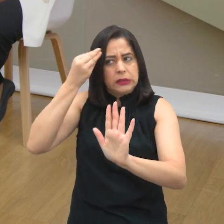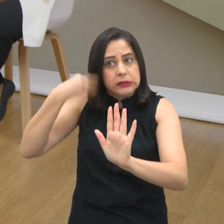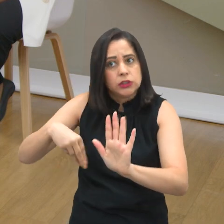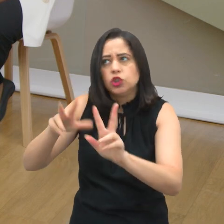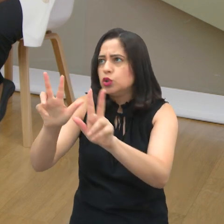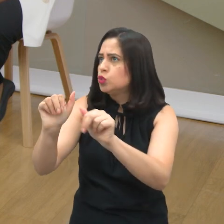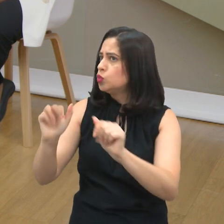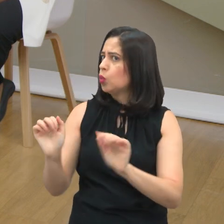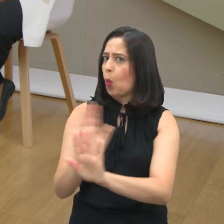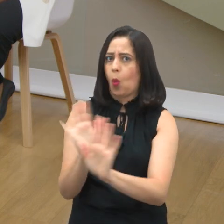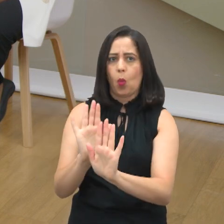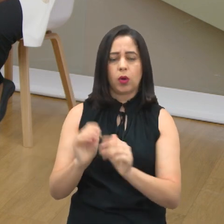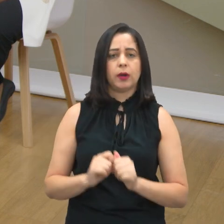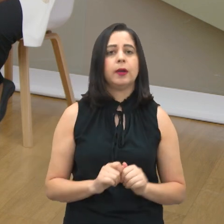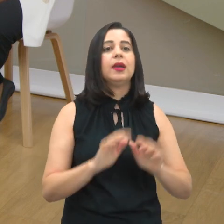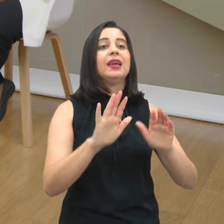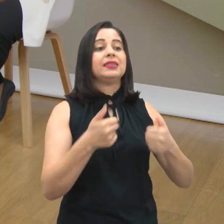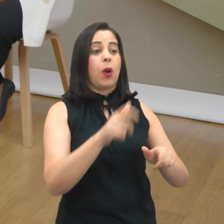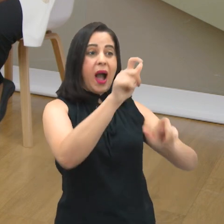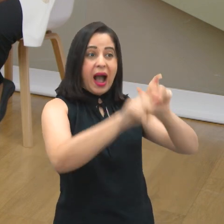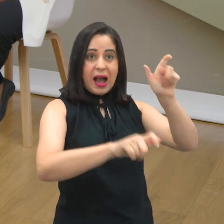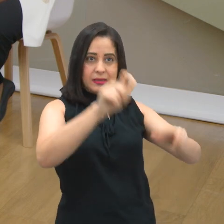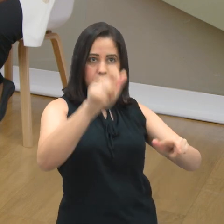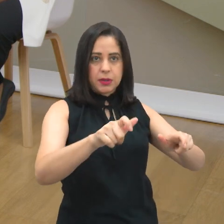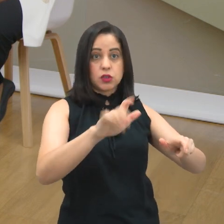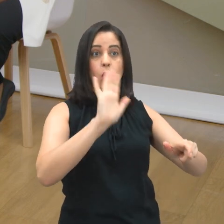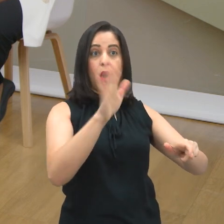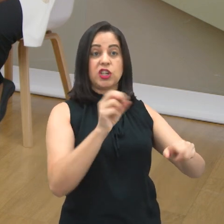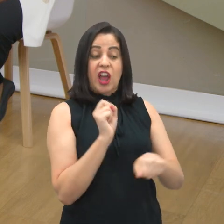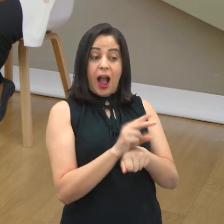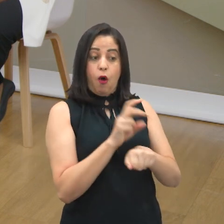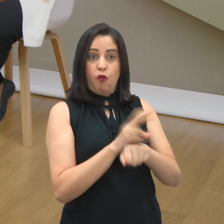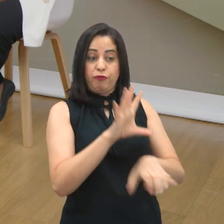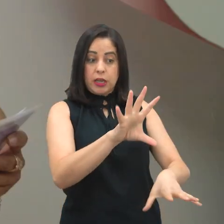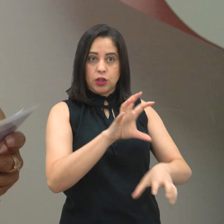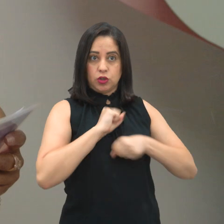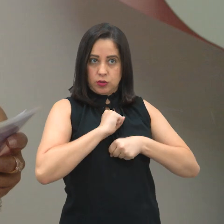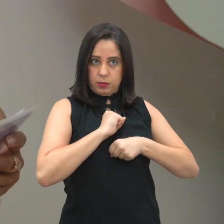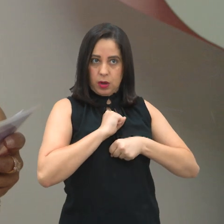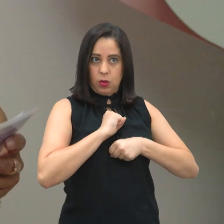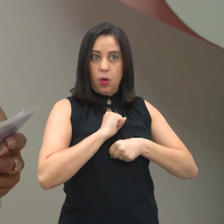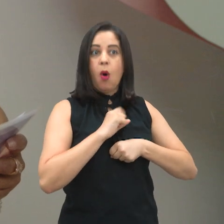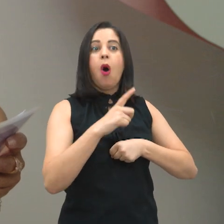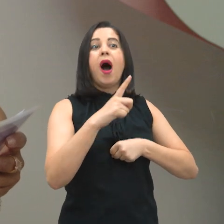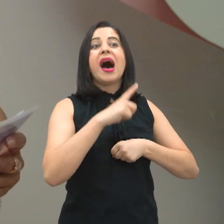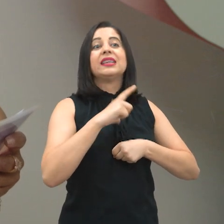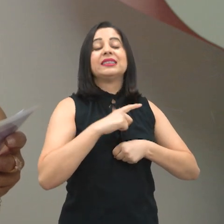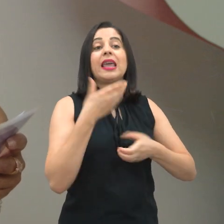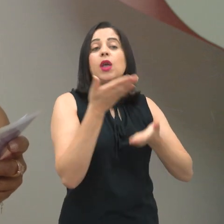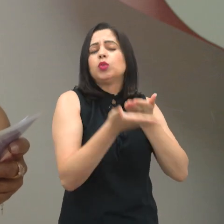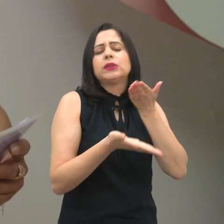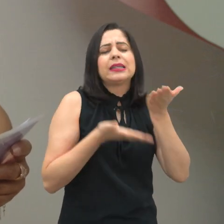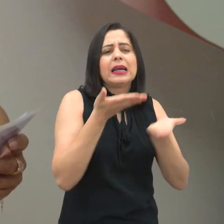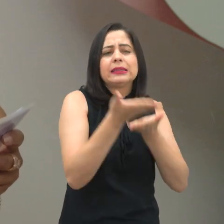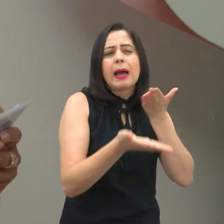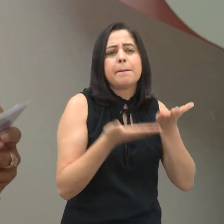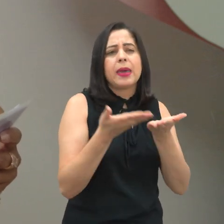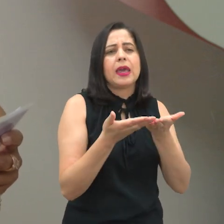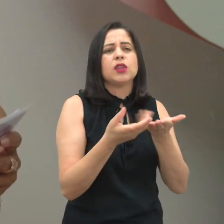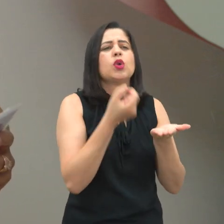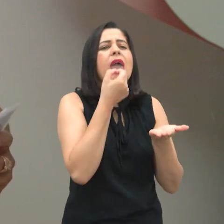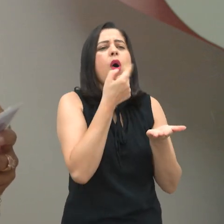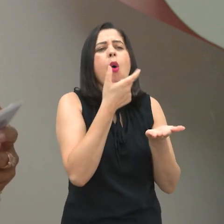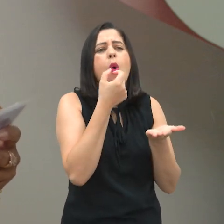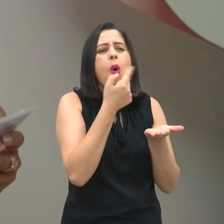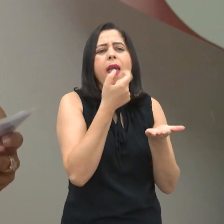Doutora Suzana, todas as pessoas que têm HIV, né, que estão com HIV, eles recebem um tratamento conhecido como coquetel, alguns